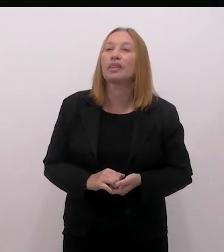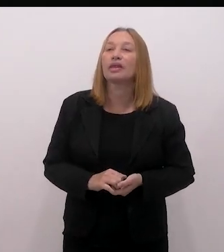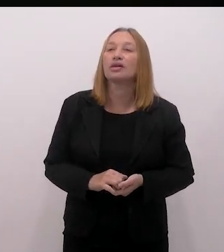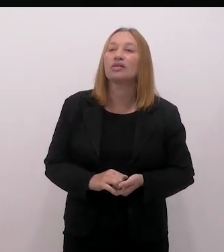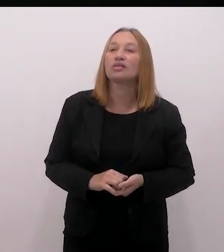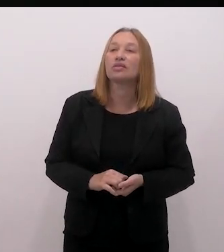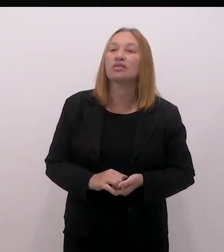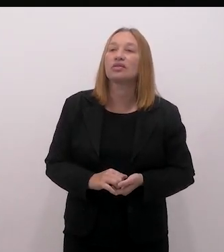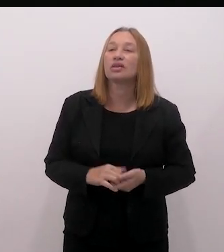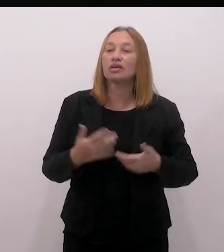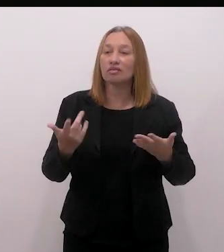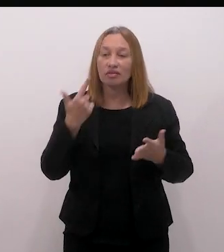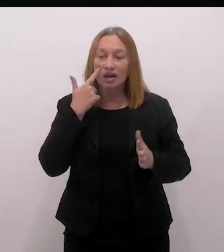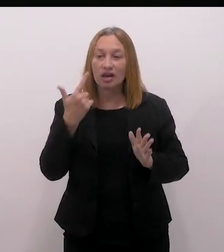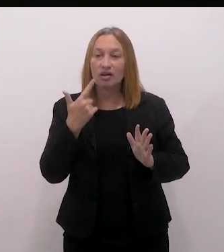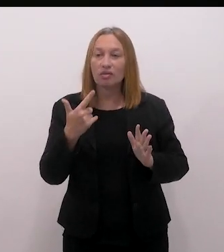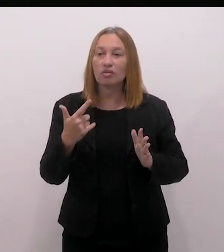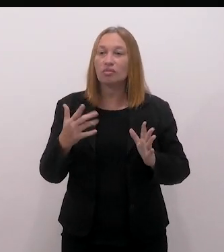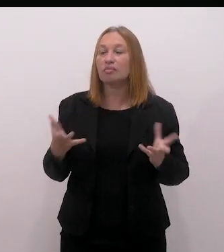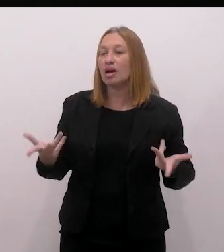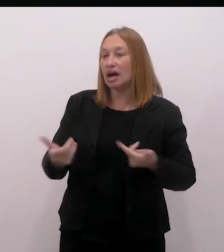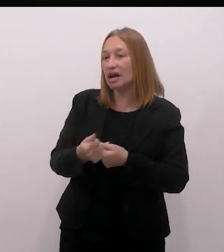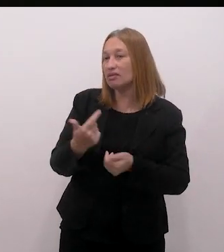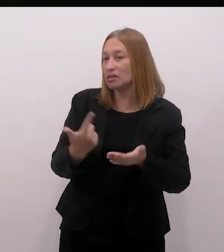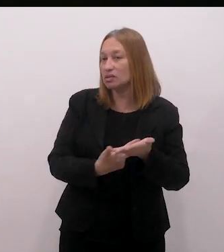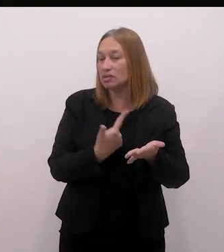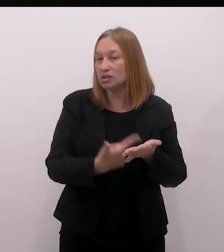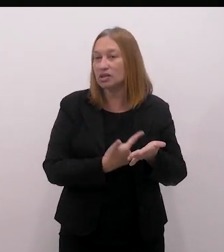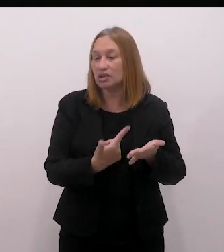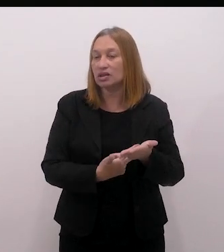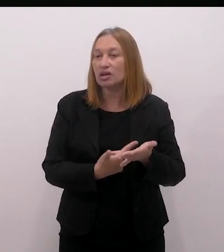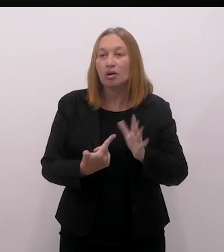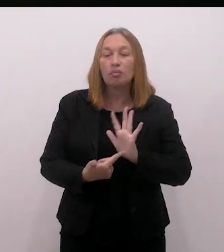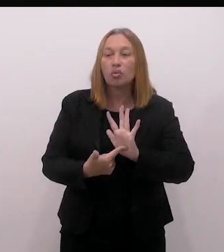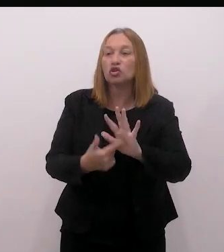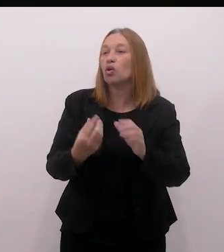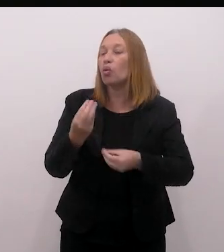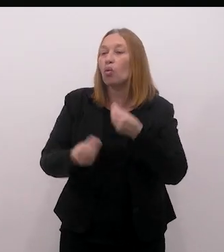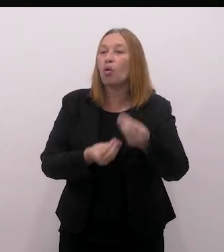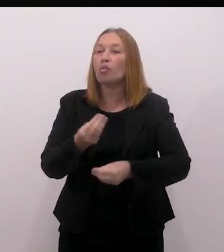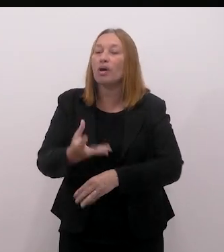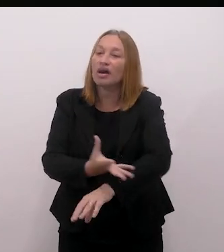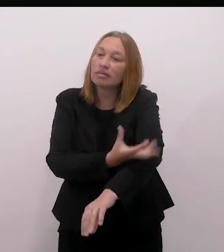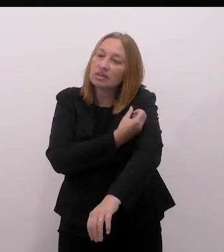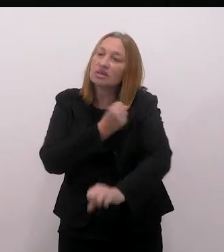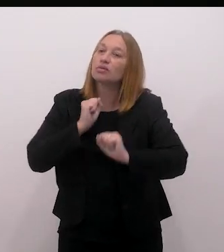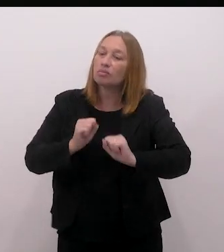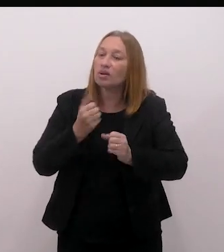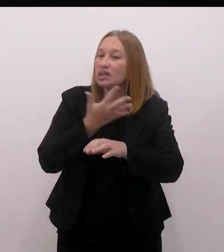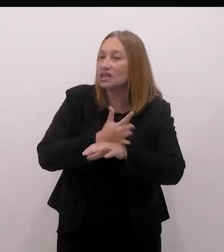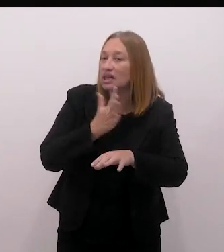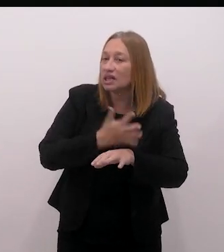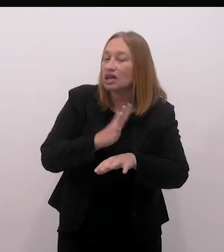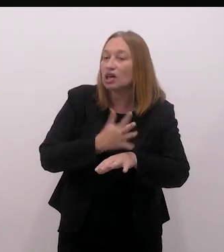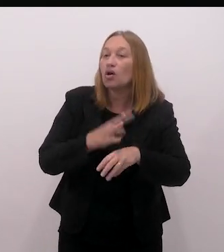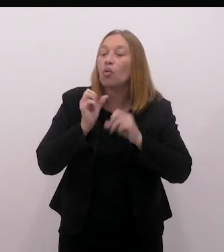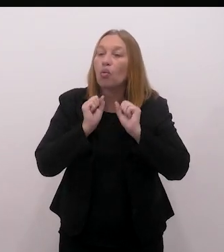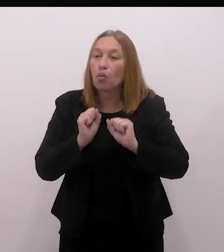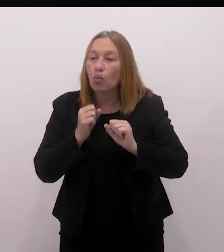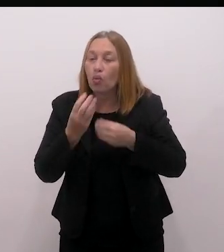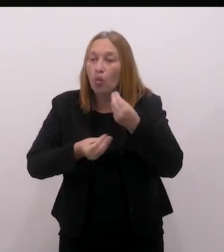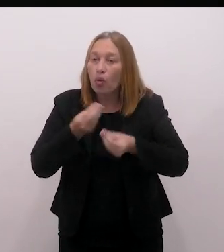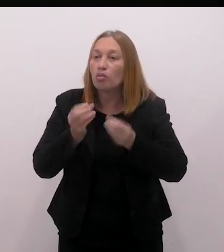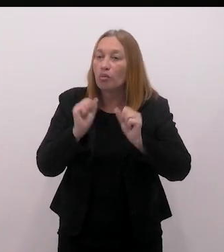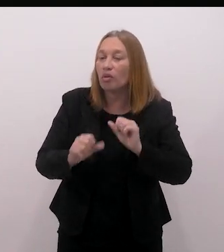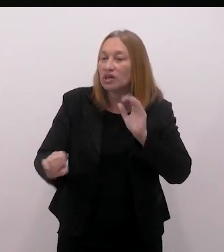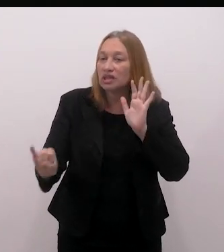pela Vestígio. Está aqui, é um livro maravilhoso que ela mostra como as emoções também podem ser treinadas e como você pode ter a